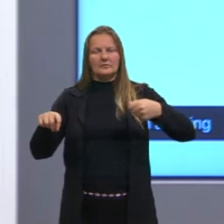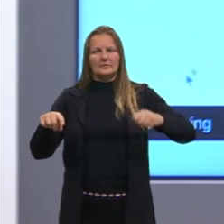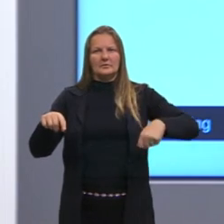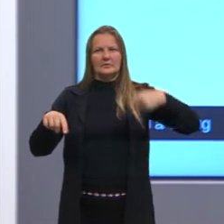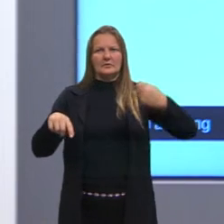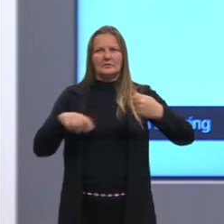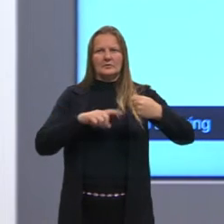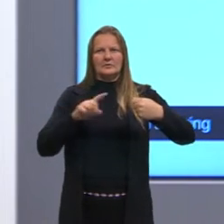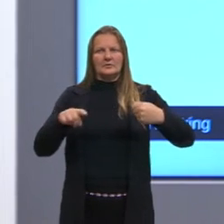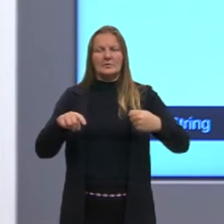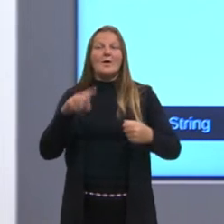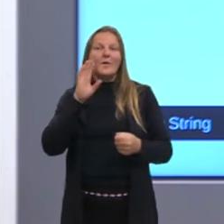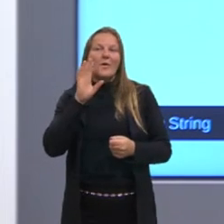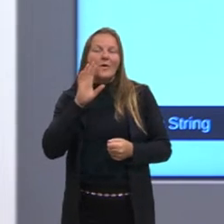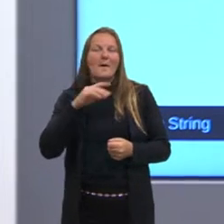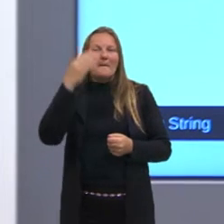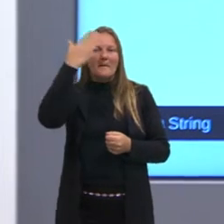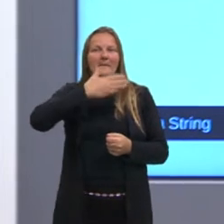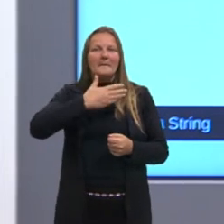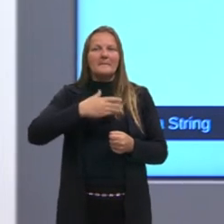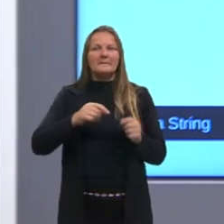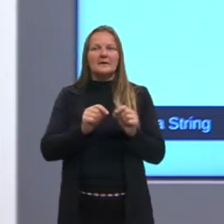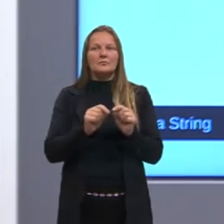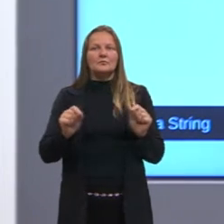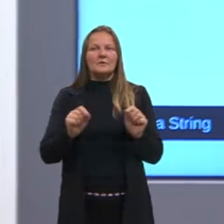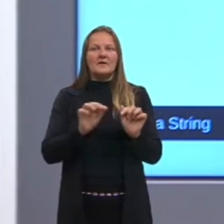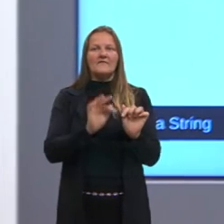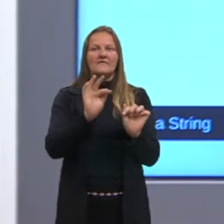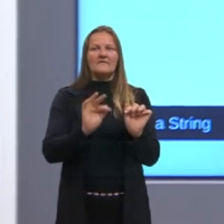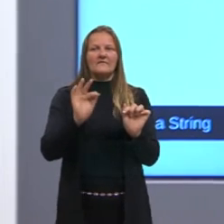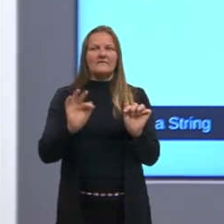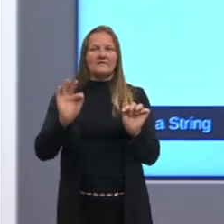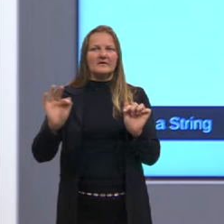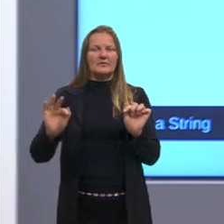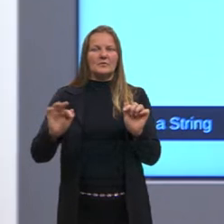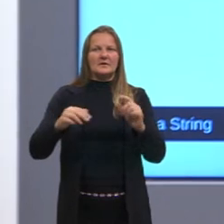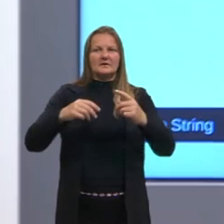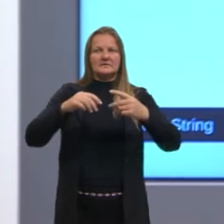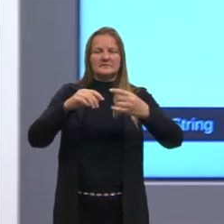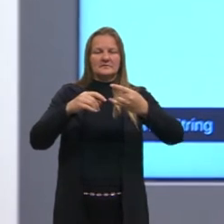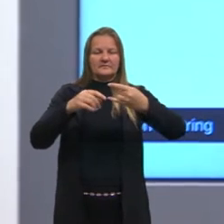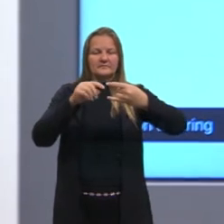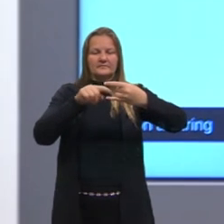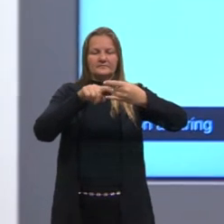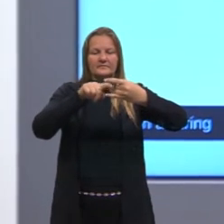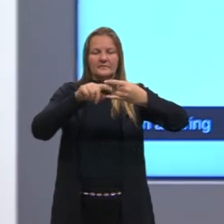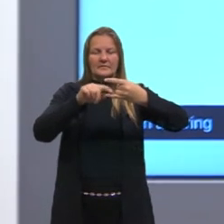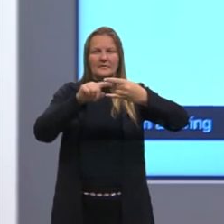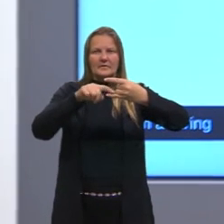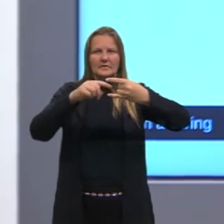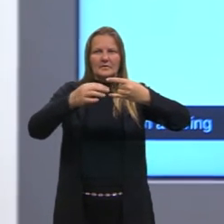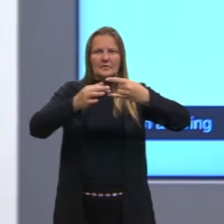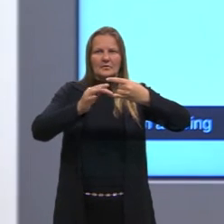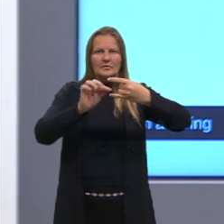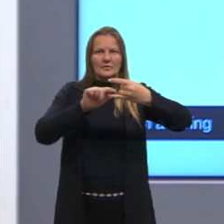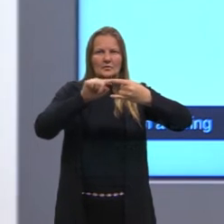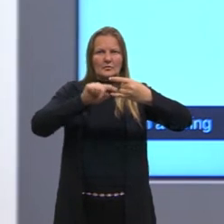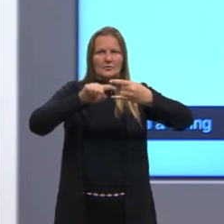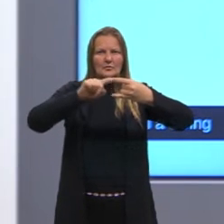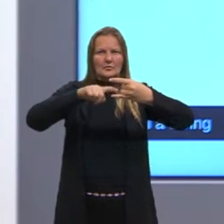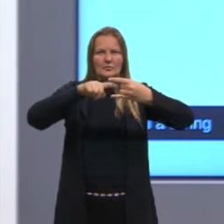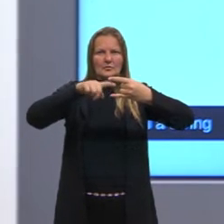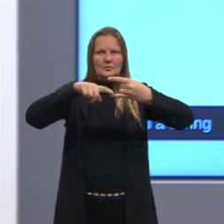É bem legal. Aqui embaixo, ó, tem a amplitude, tem a frequência, vocês podem mudar todos esses parâmetros, ó. Aqui é a questão que eu